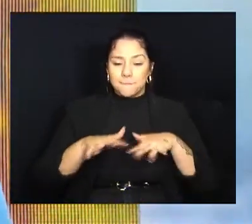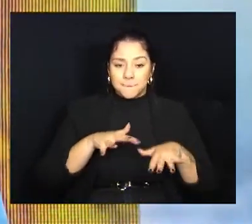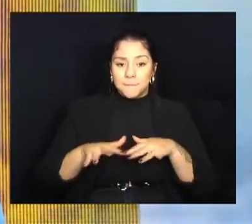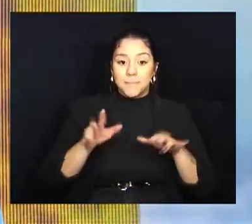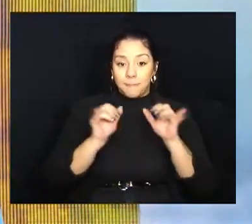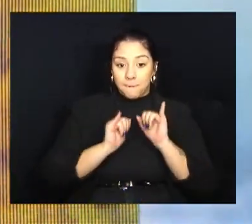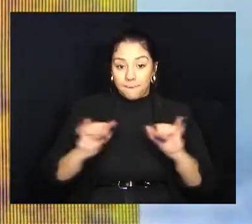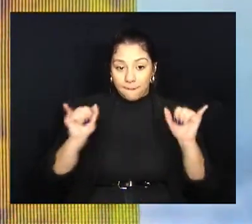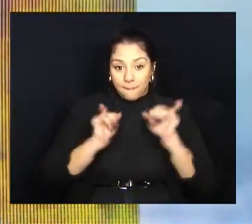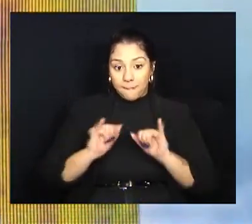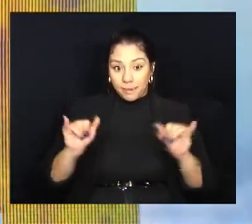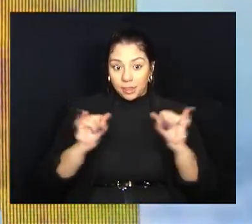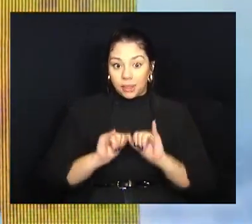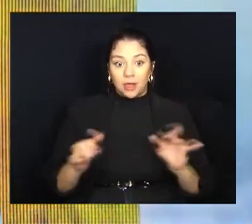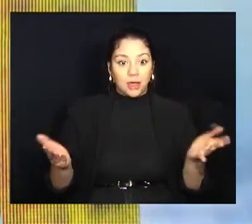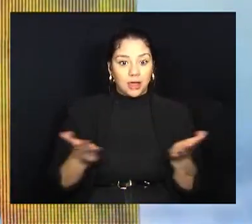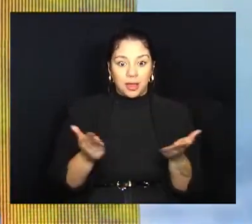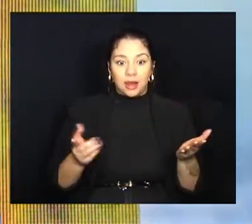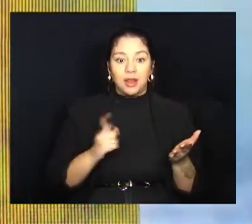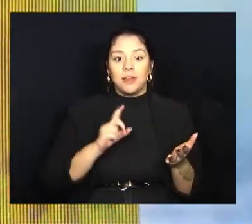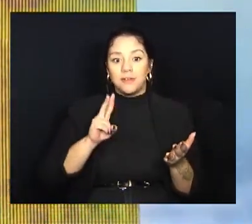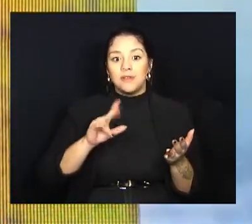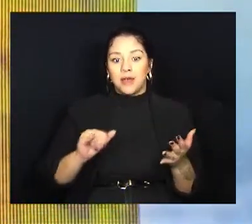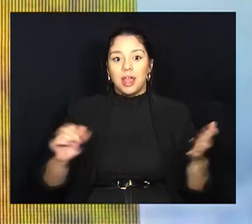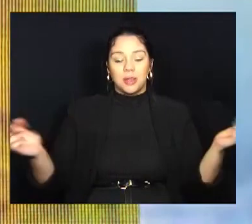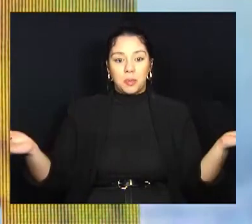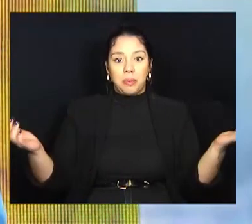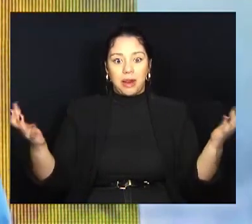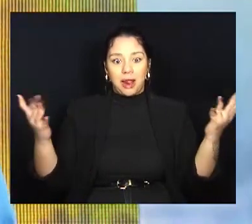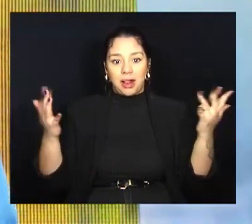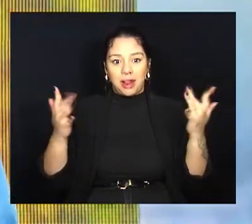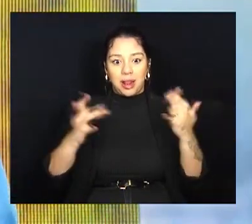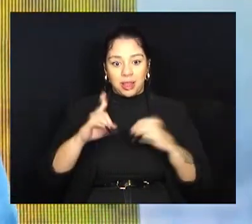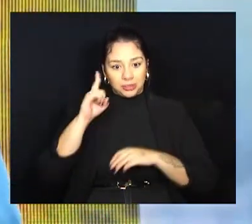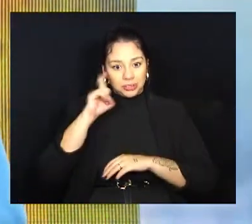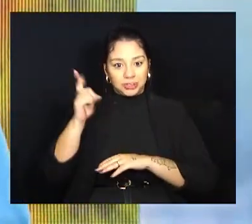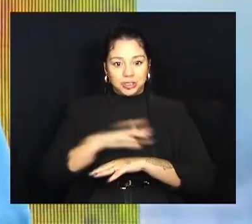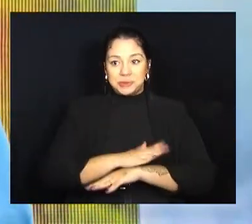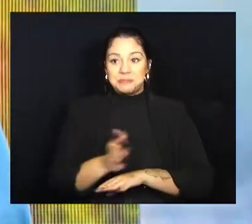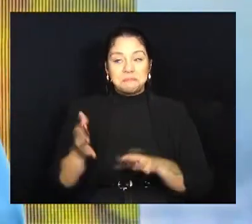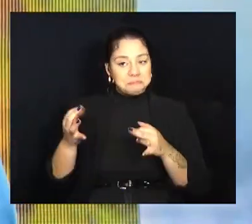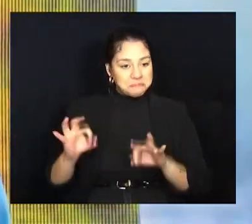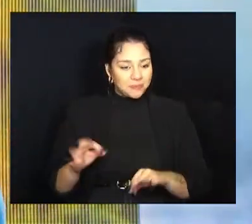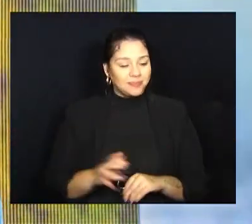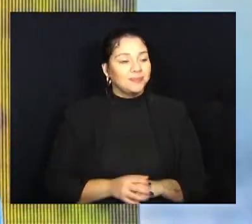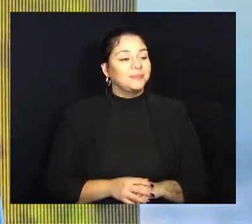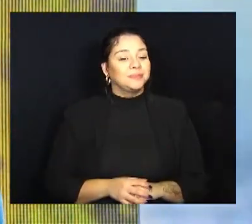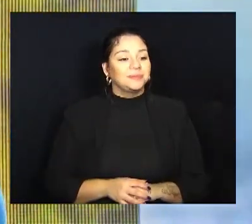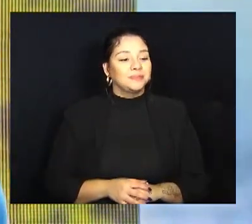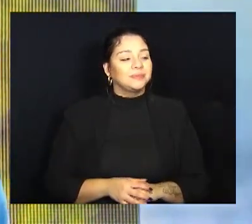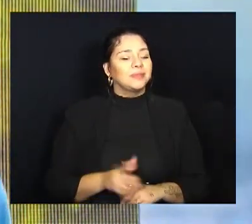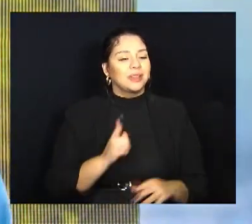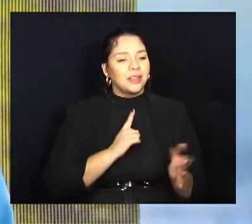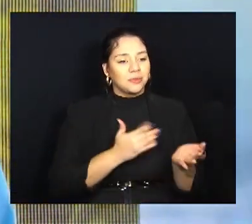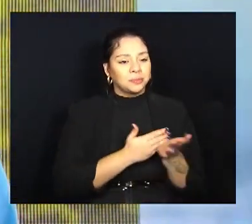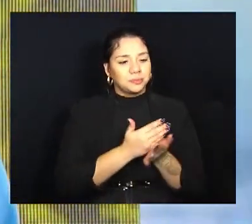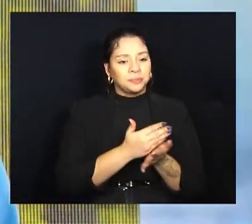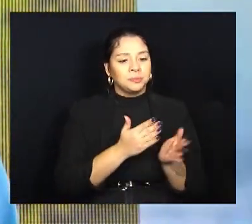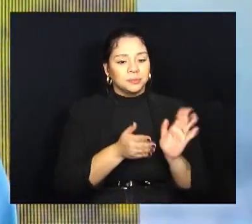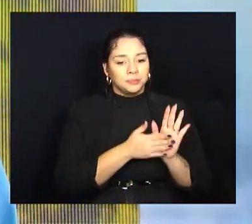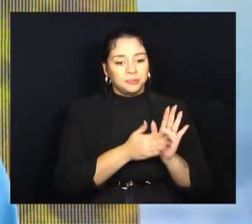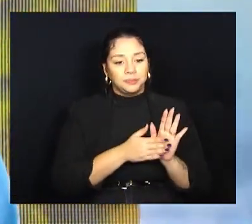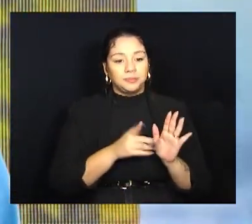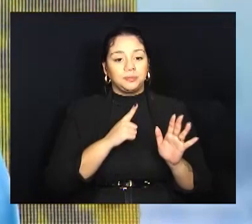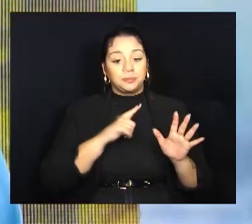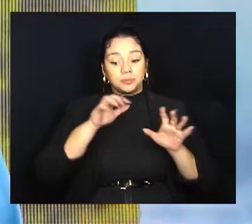divulgando agora, nossa, eu acho que vai encher mais ainda no decorrer do dia, com certeza. E foi uma iniciativa bacana aí juntar os